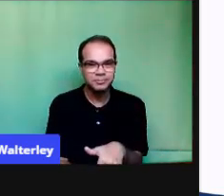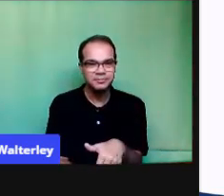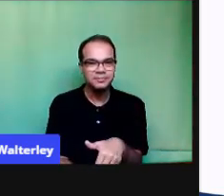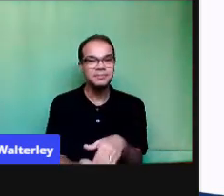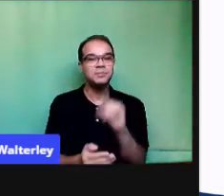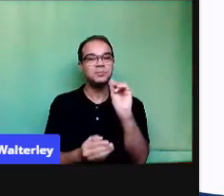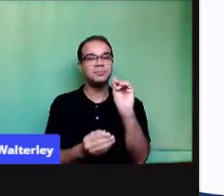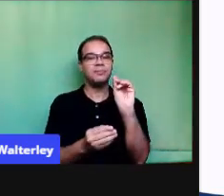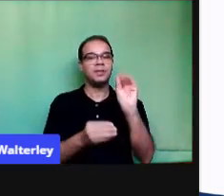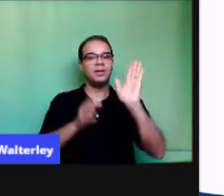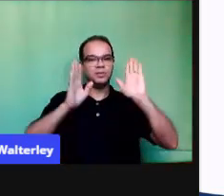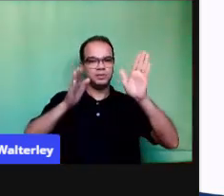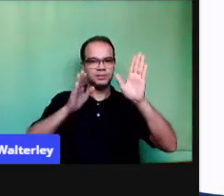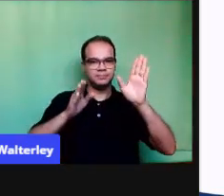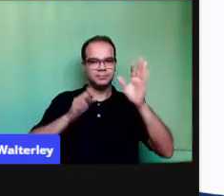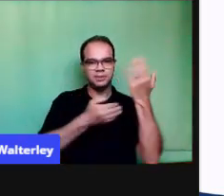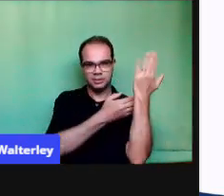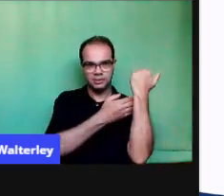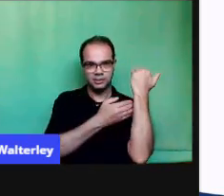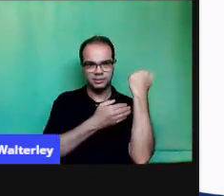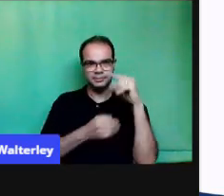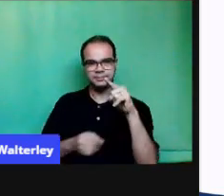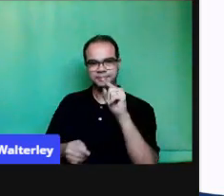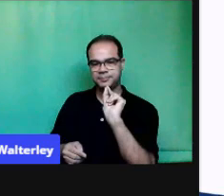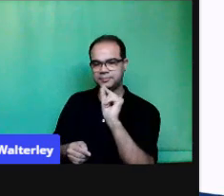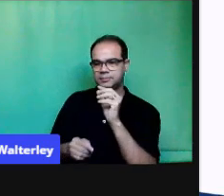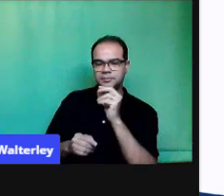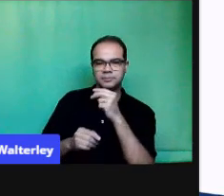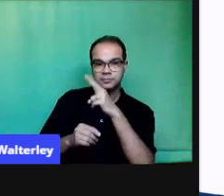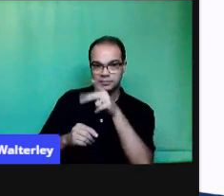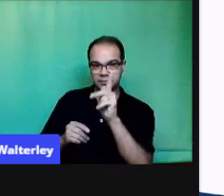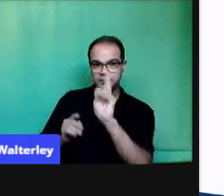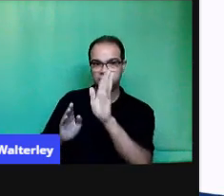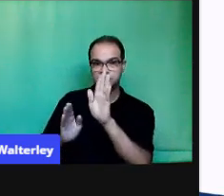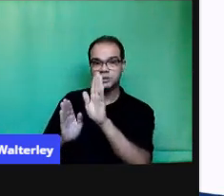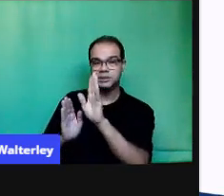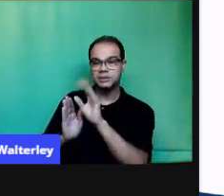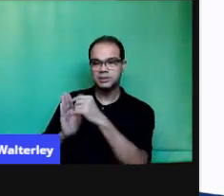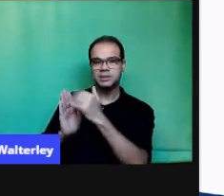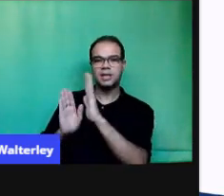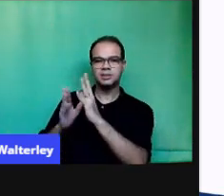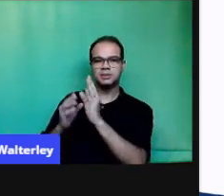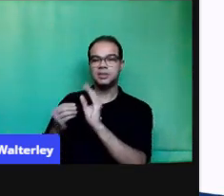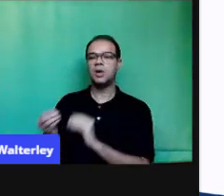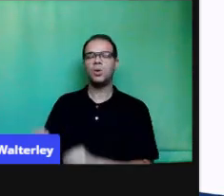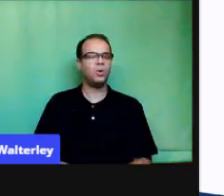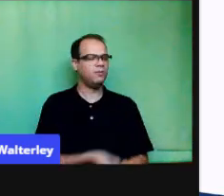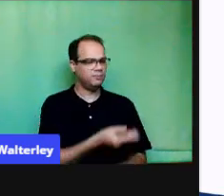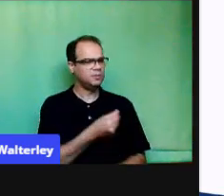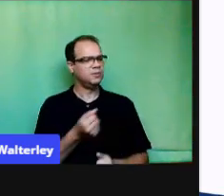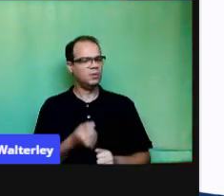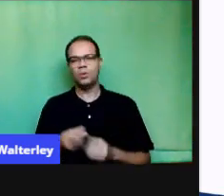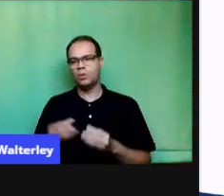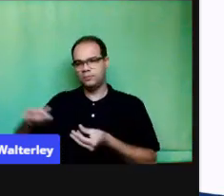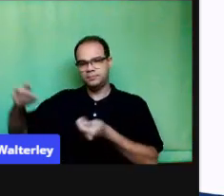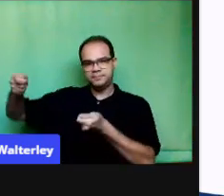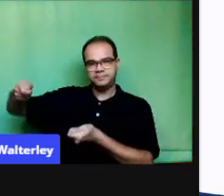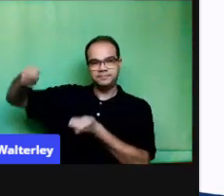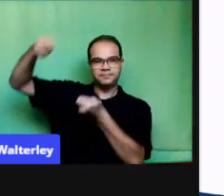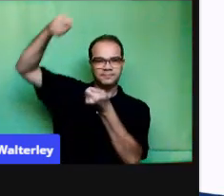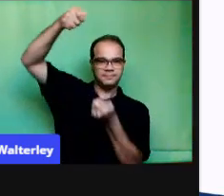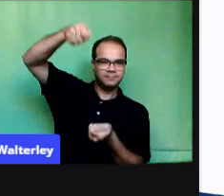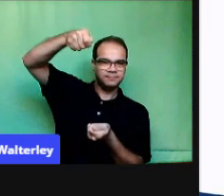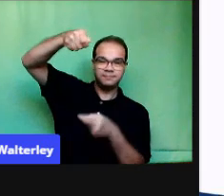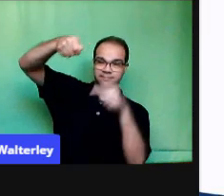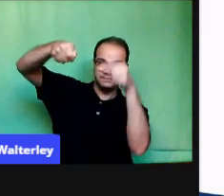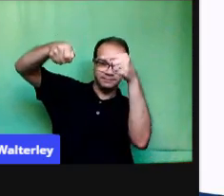já prontos para esses alunos com as respostas corretas. E eles consigam formar o quebra-cabeça, né? Tem que ter respostas certas